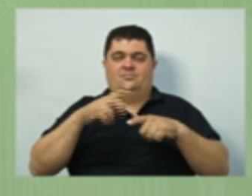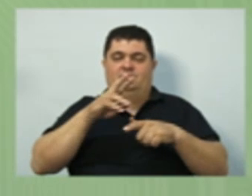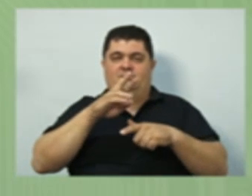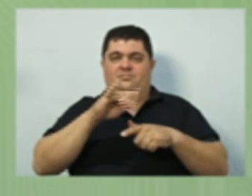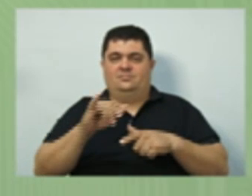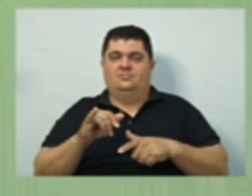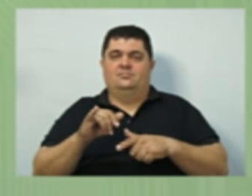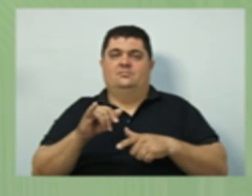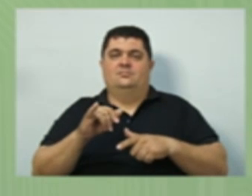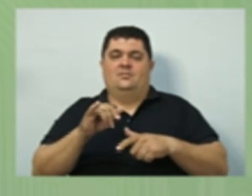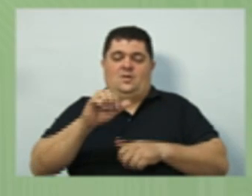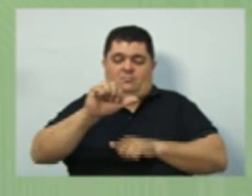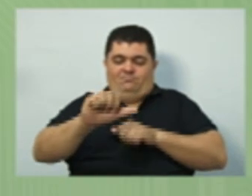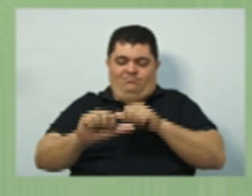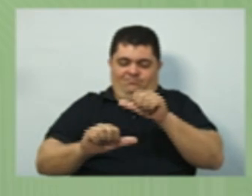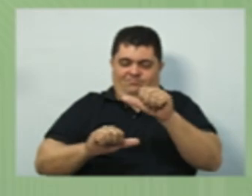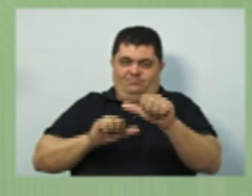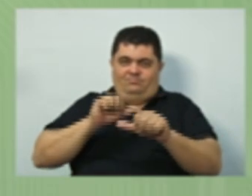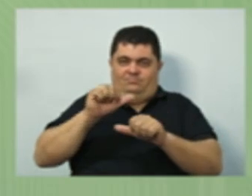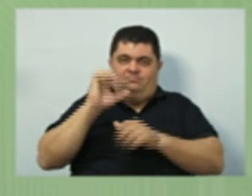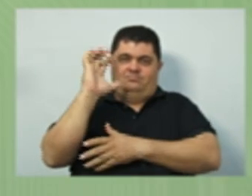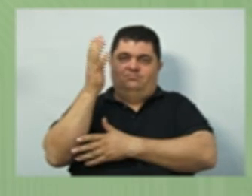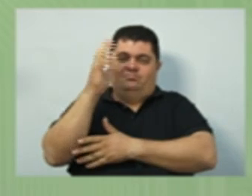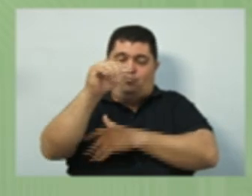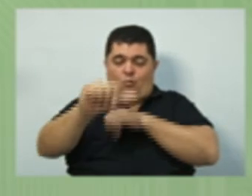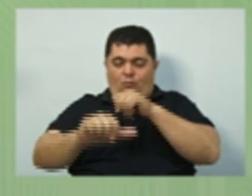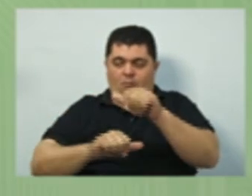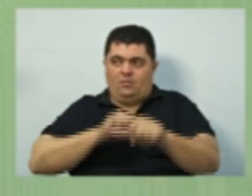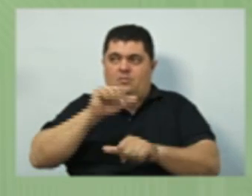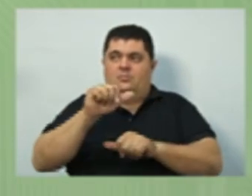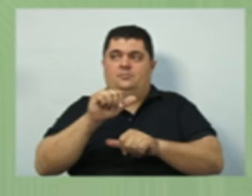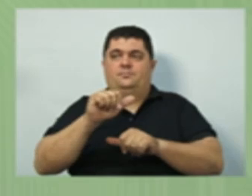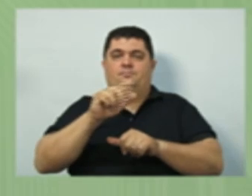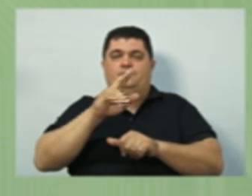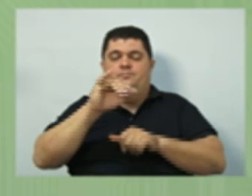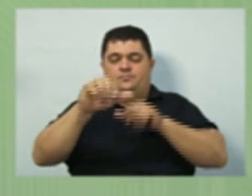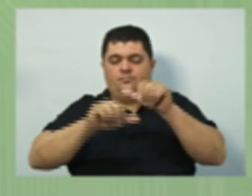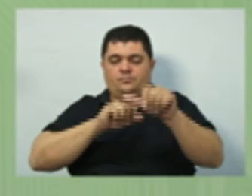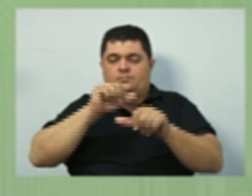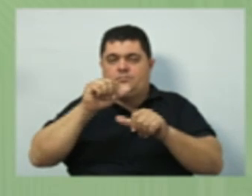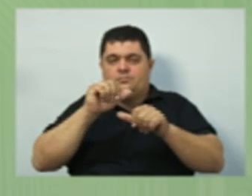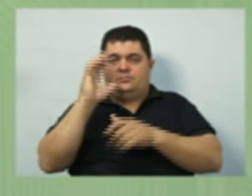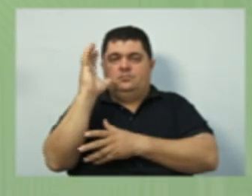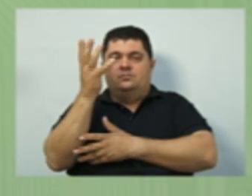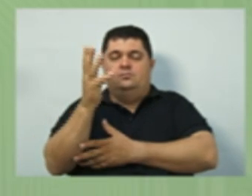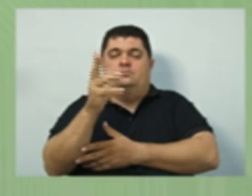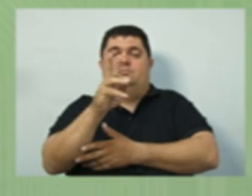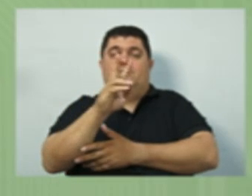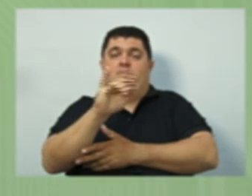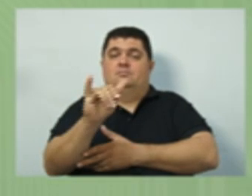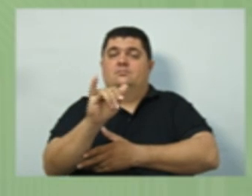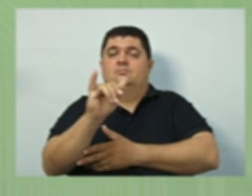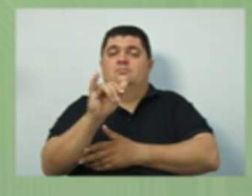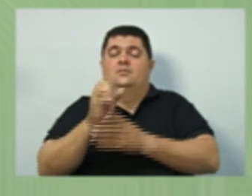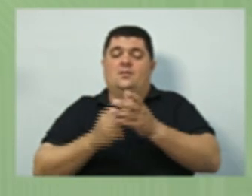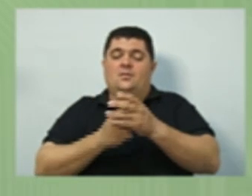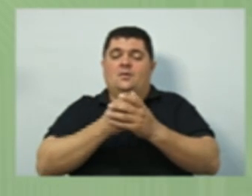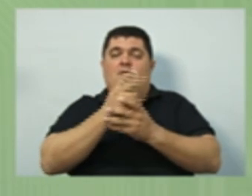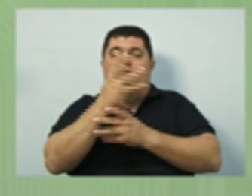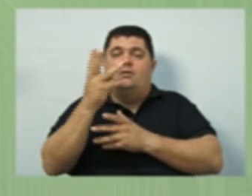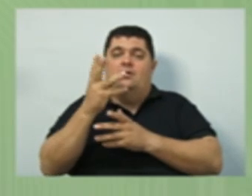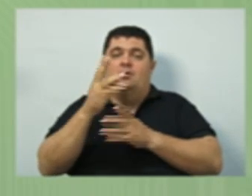você transforma a natureza. E ao transformar a natureza, você vai criar a